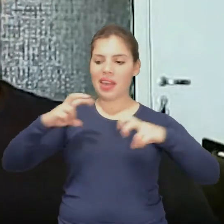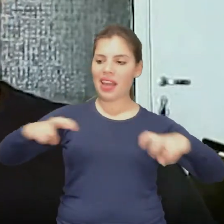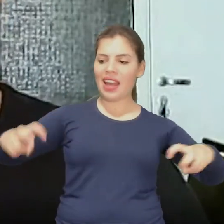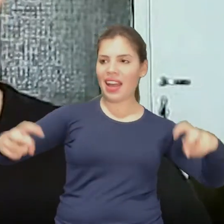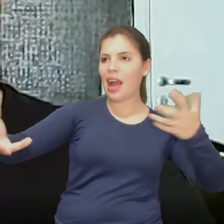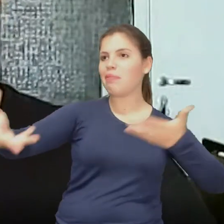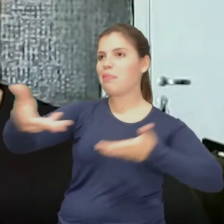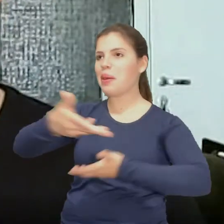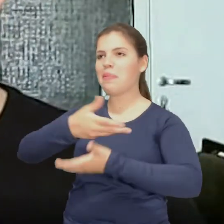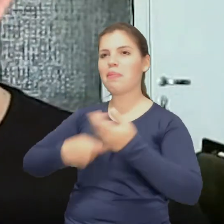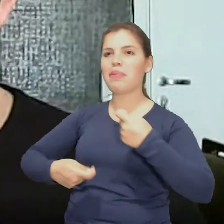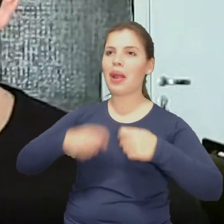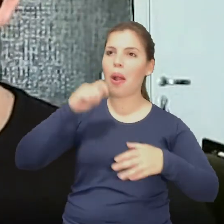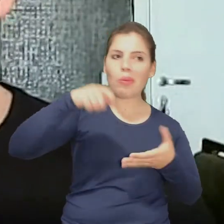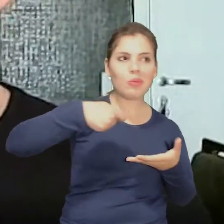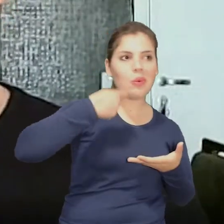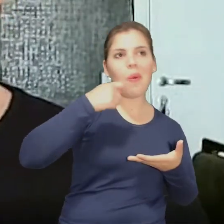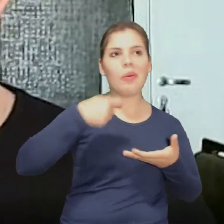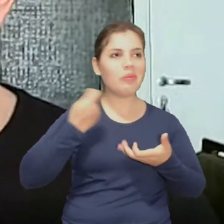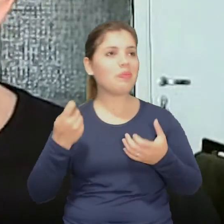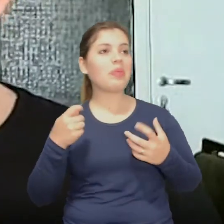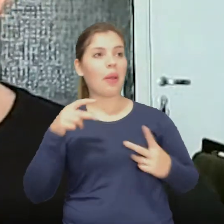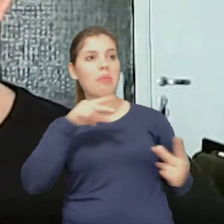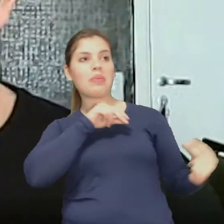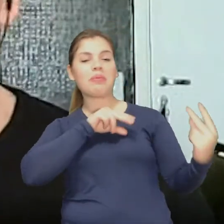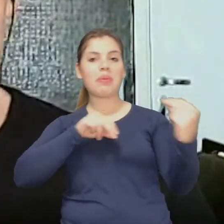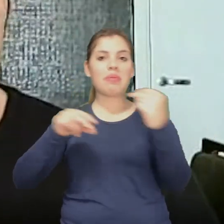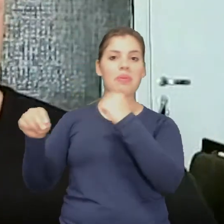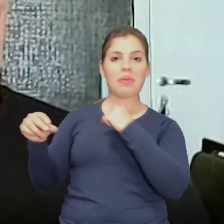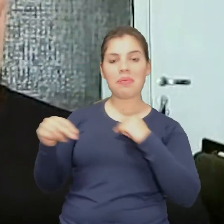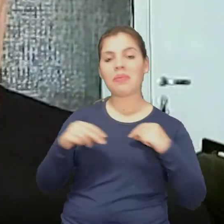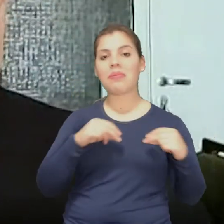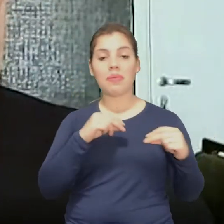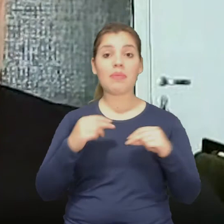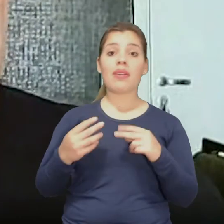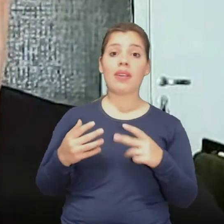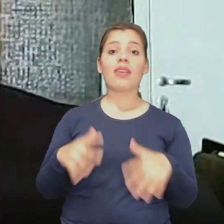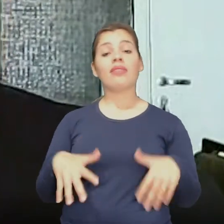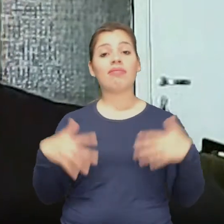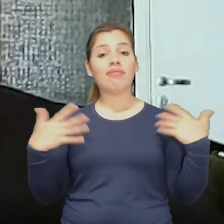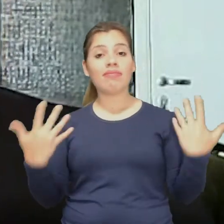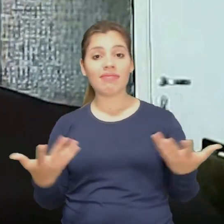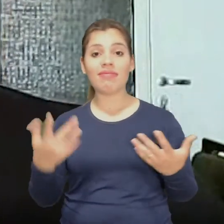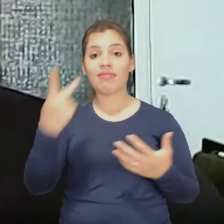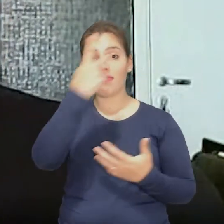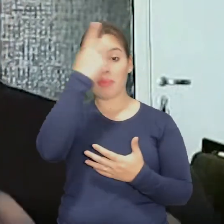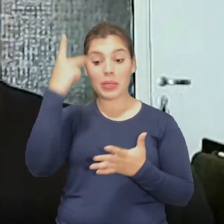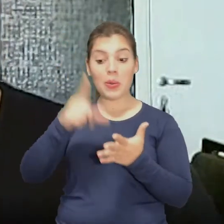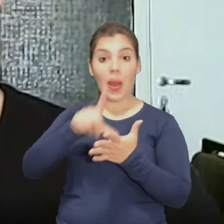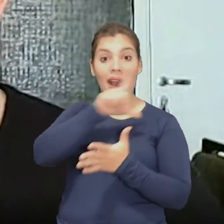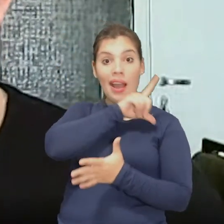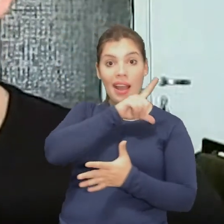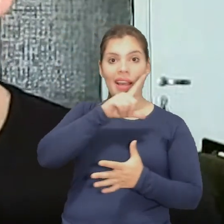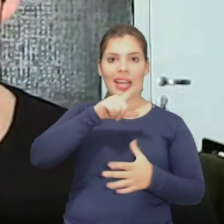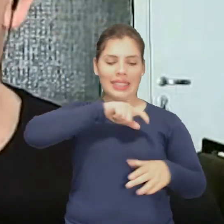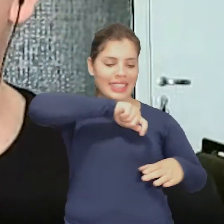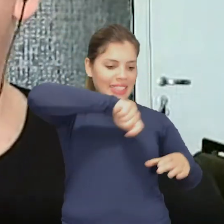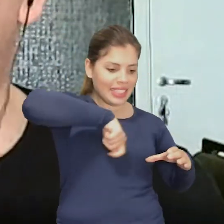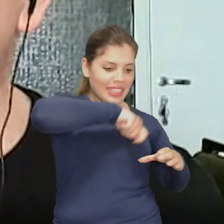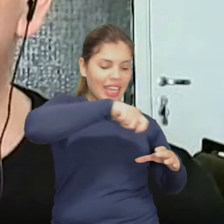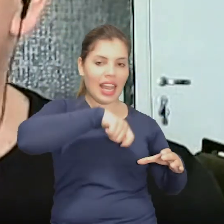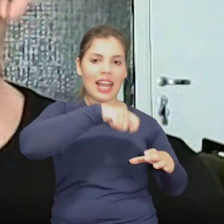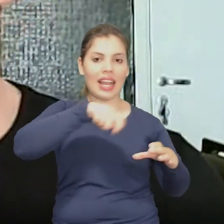sempre tem esse momento, né? E é algo assim, né? A pessoa teve realmente aquele cuidado, aquele zelo